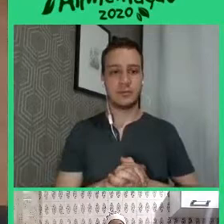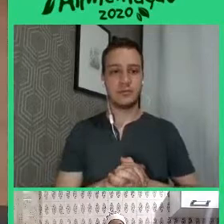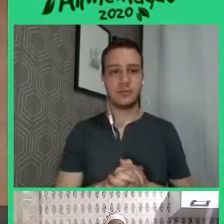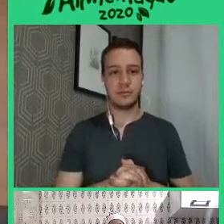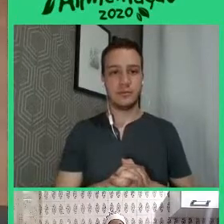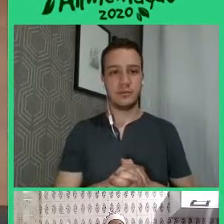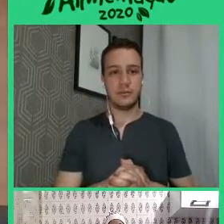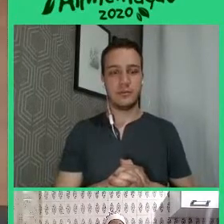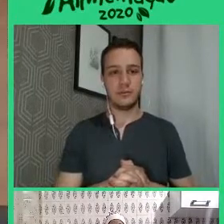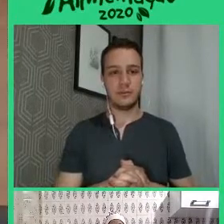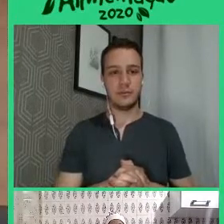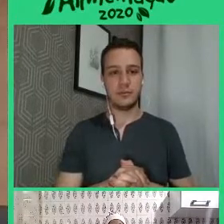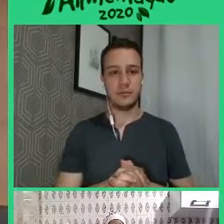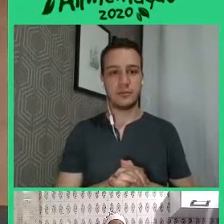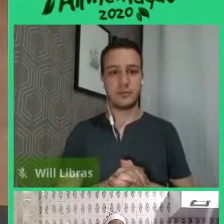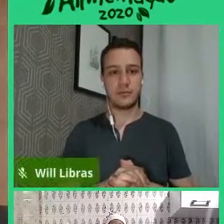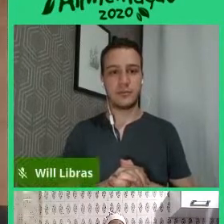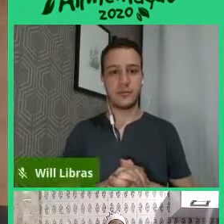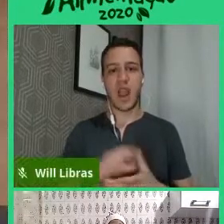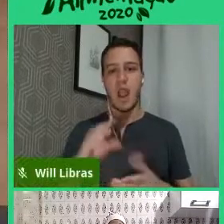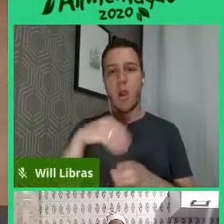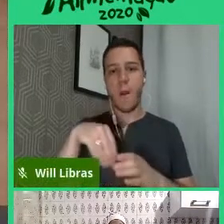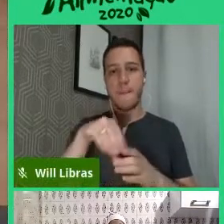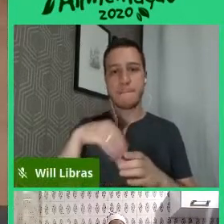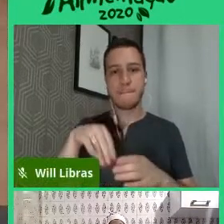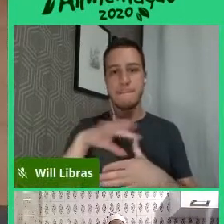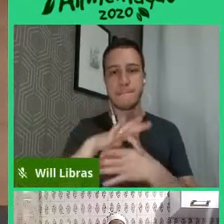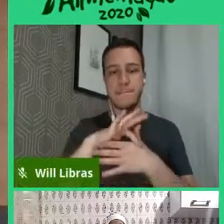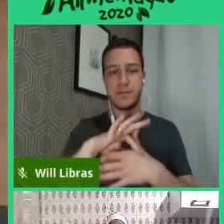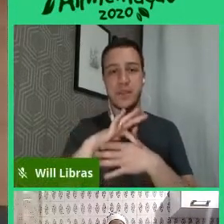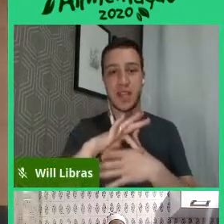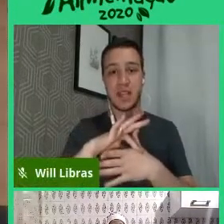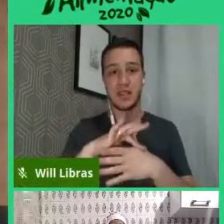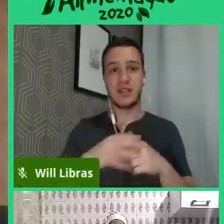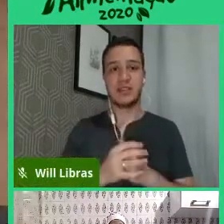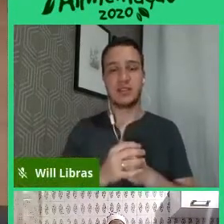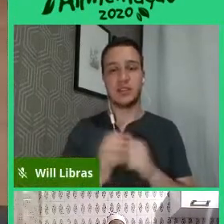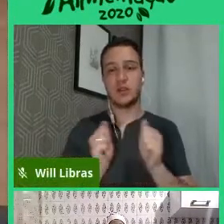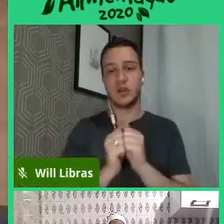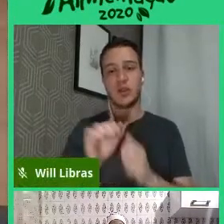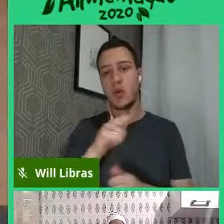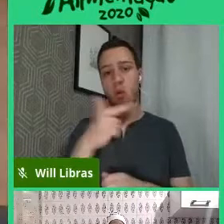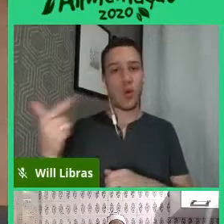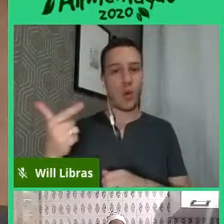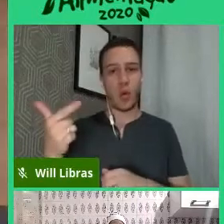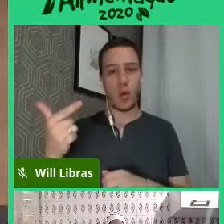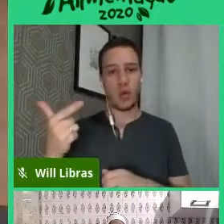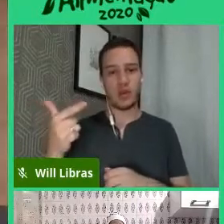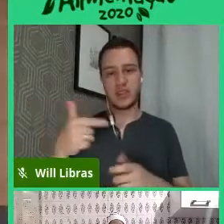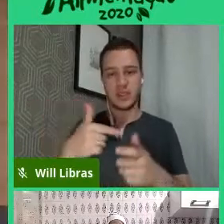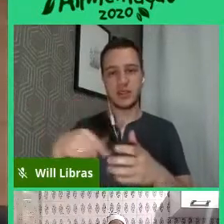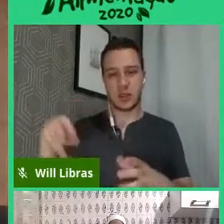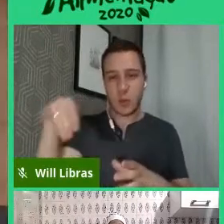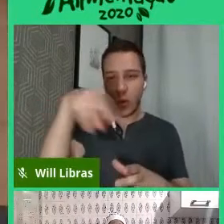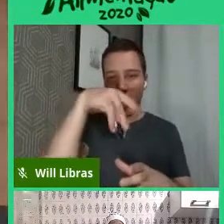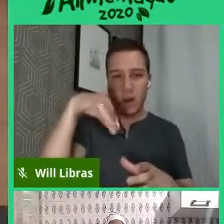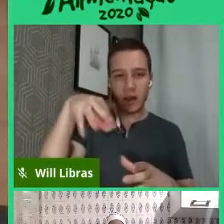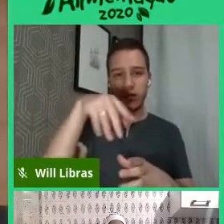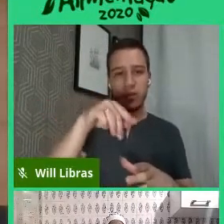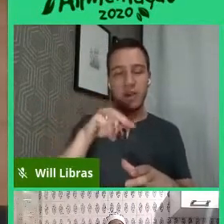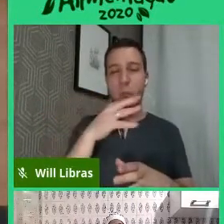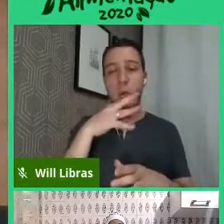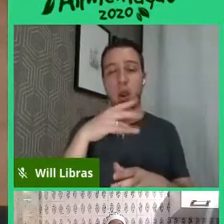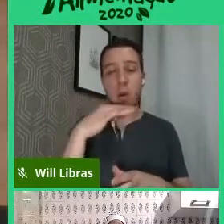Ó, a almôndega, né, a carne moída misturada com os outros temperinhos, vai dando uma cor bem bonita,